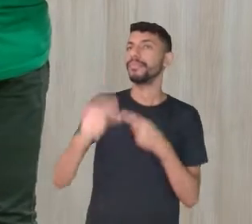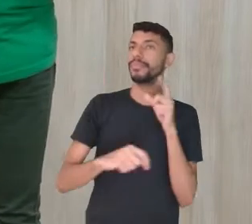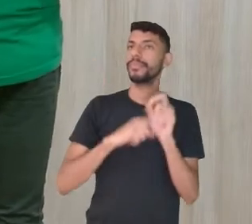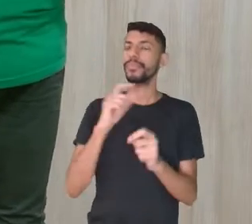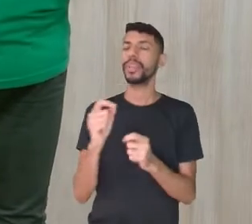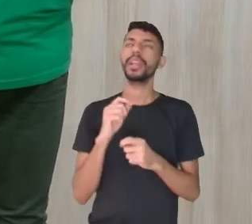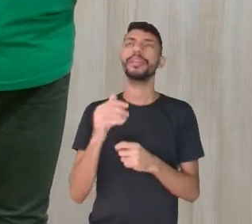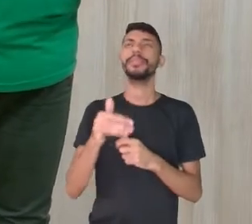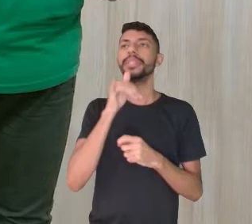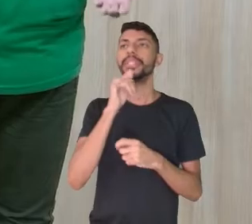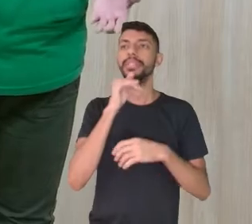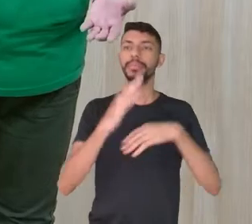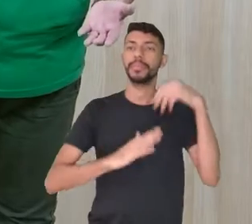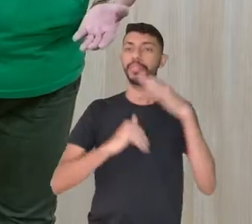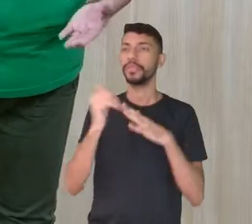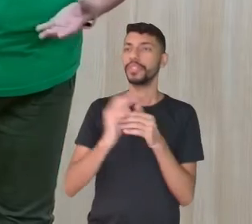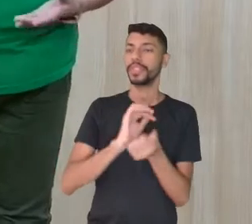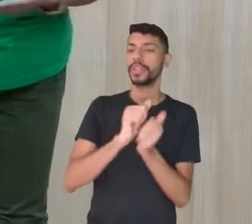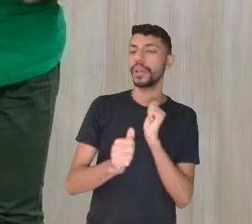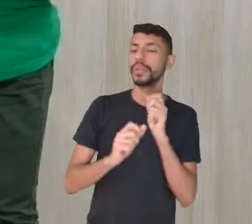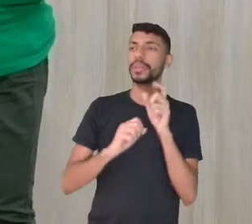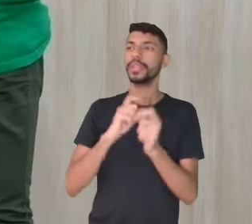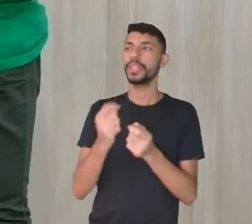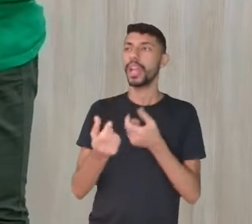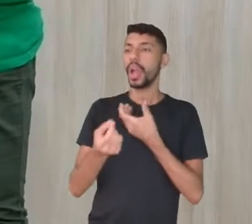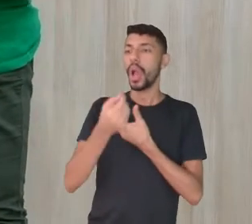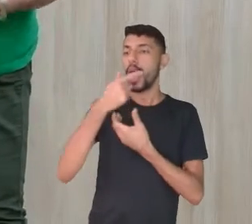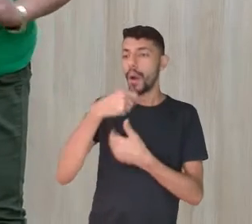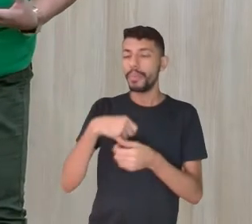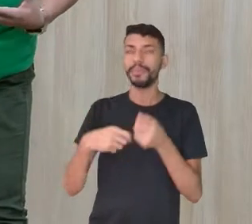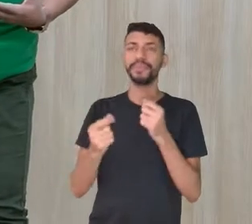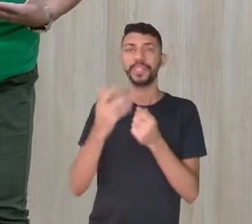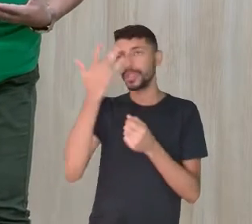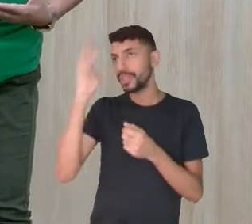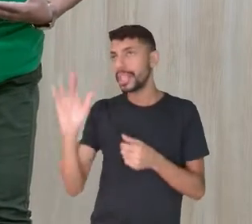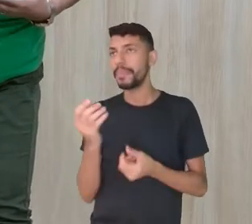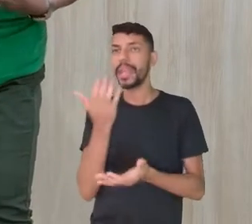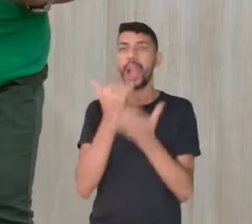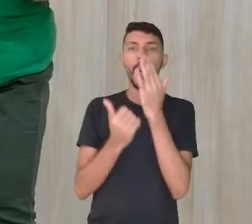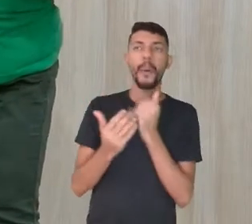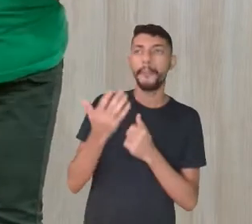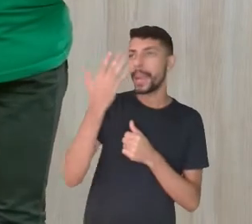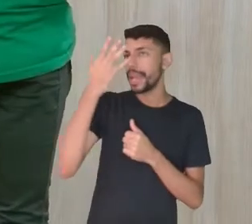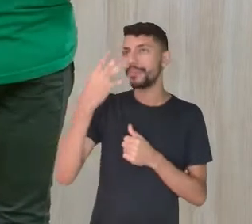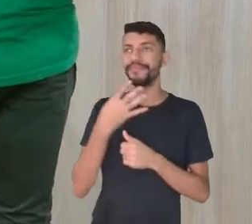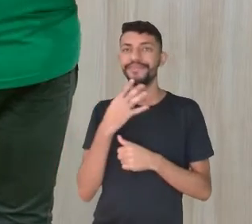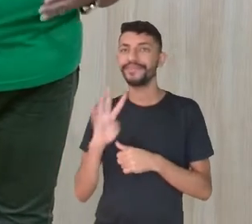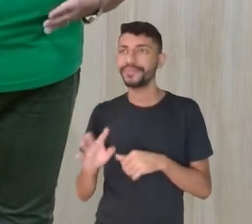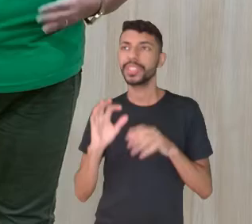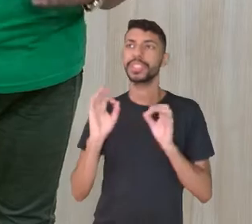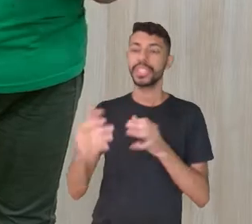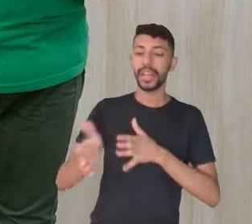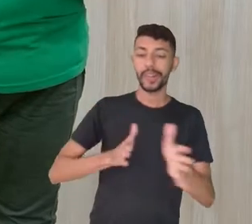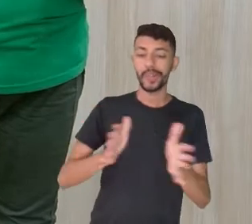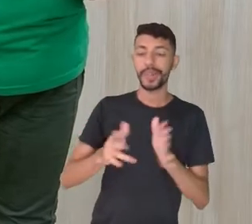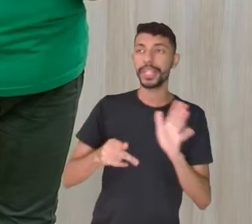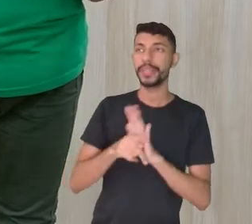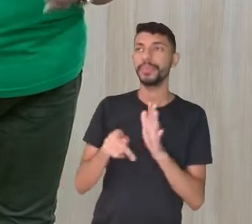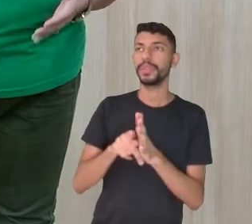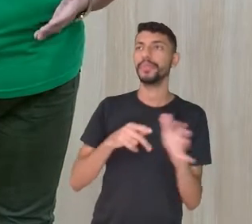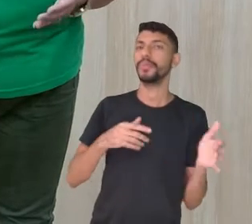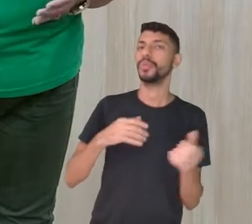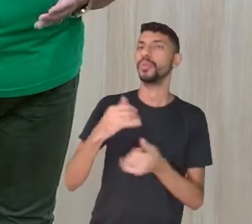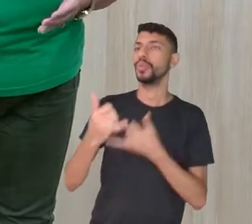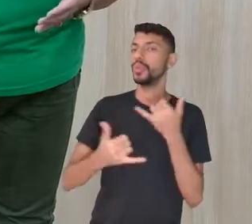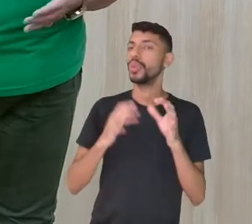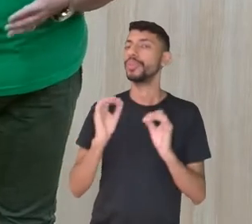esse atleta ingeriu sem saber, comeu em um lugar que não conhecia, né? No período dos jogos, o cuidado na